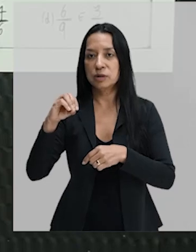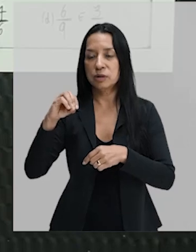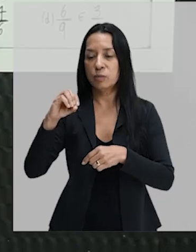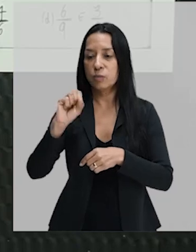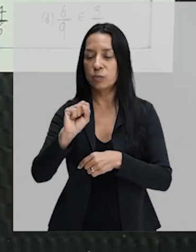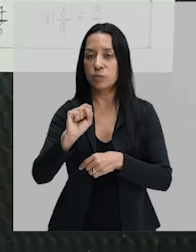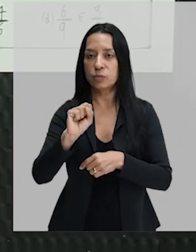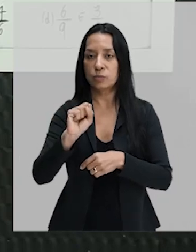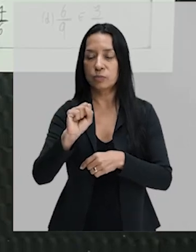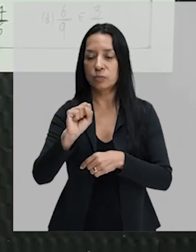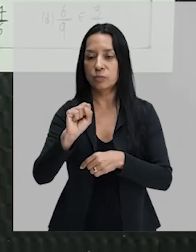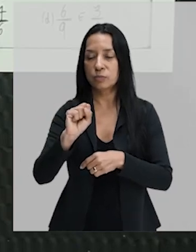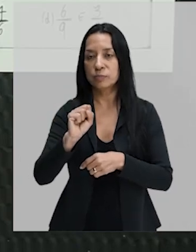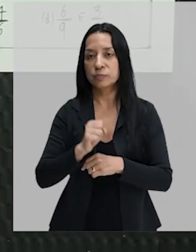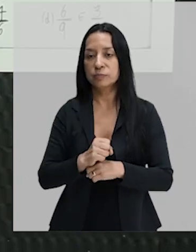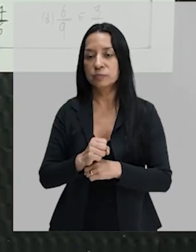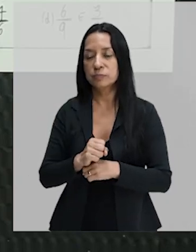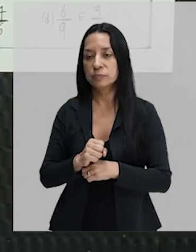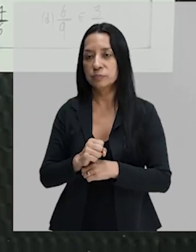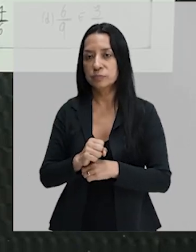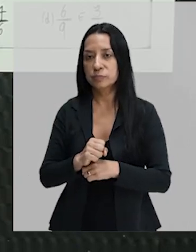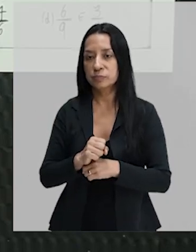extremo.